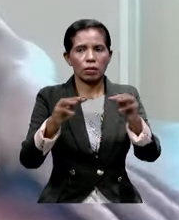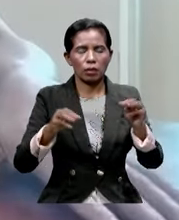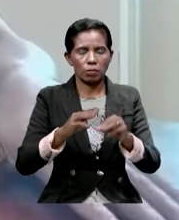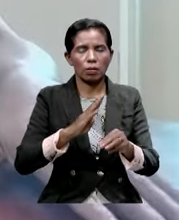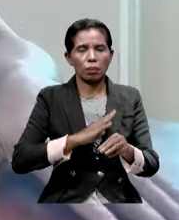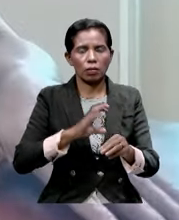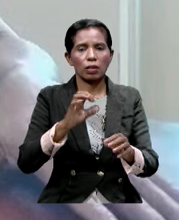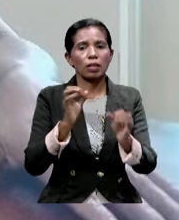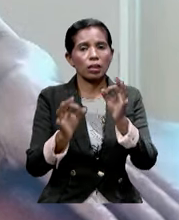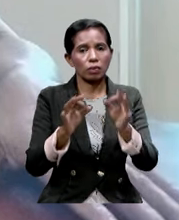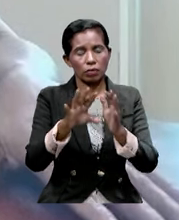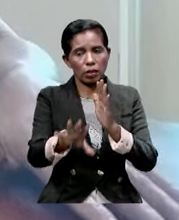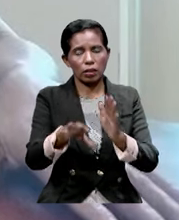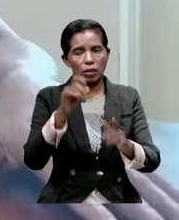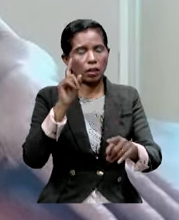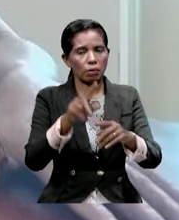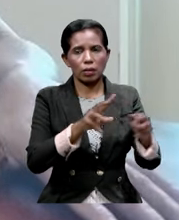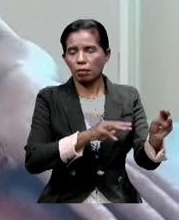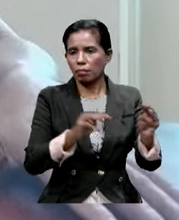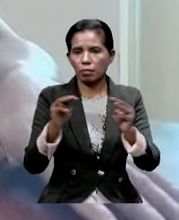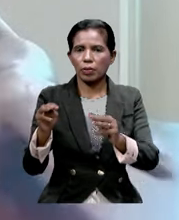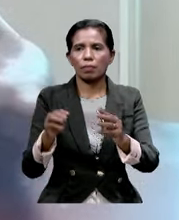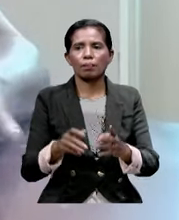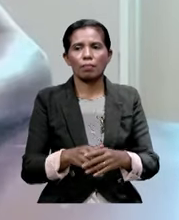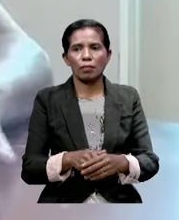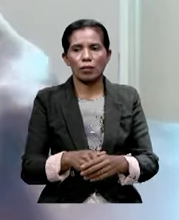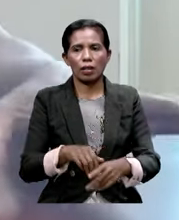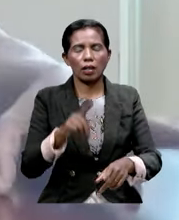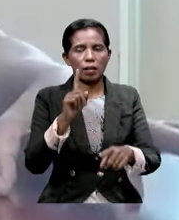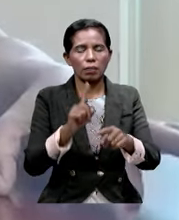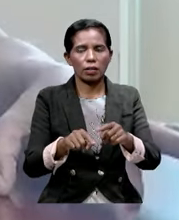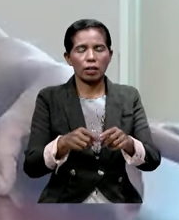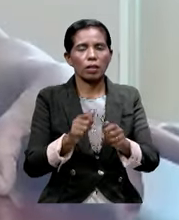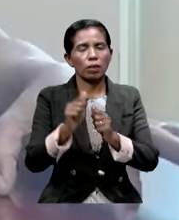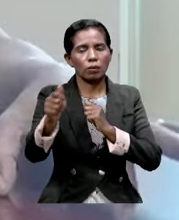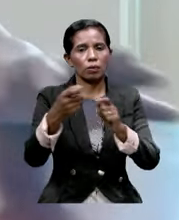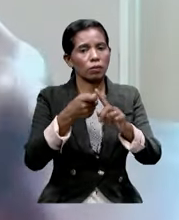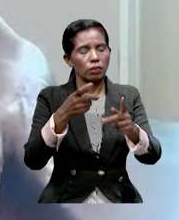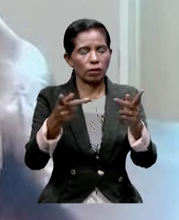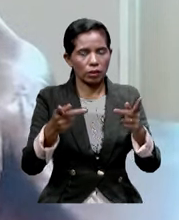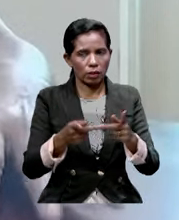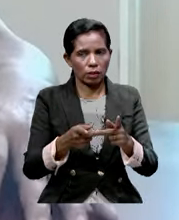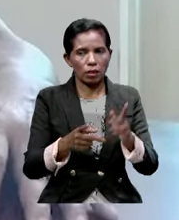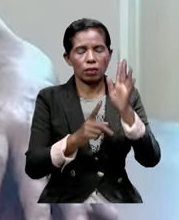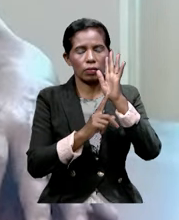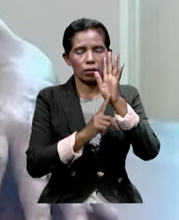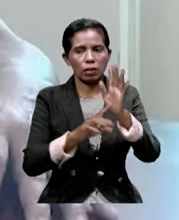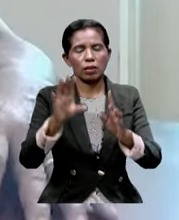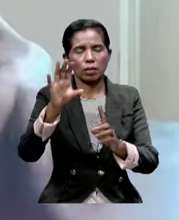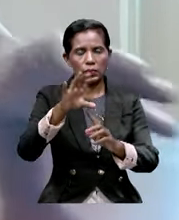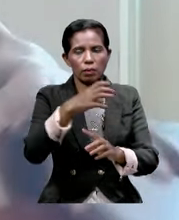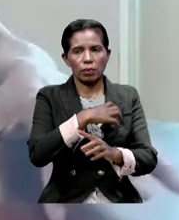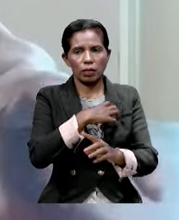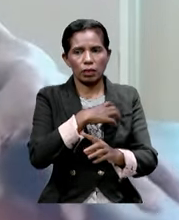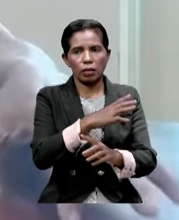karik heta labele muda Labele hasil susi fati refer, mai be informa ba autoridade